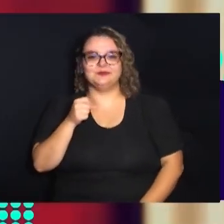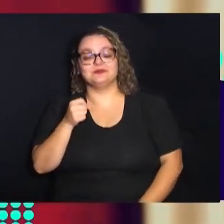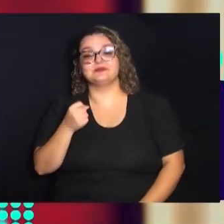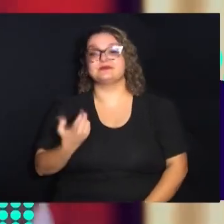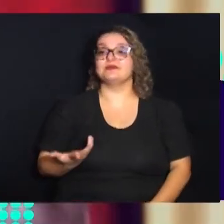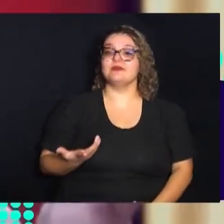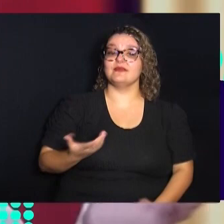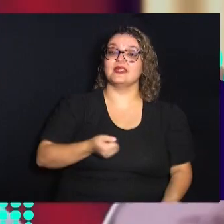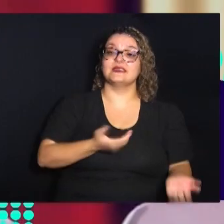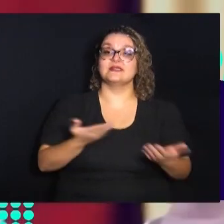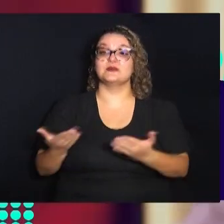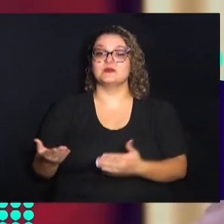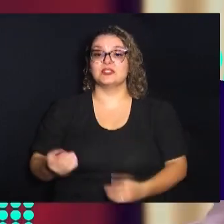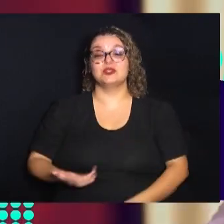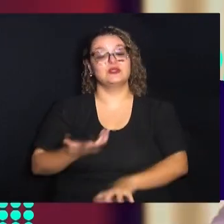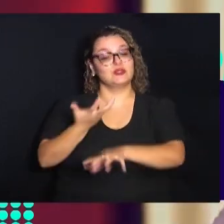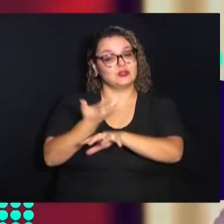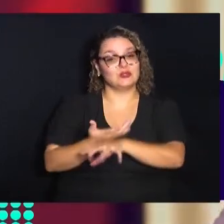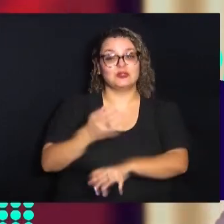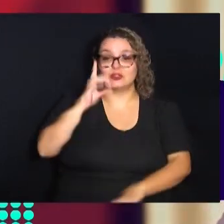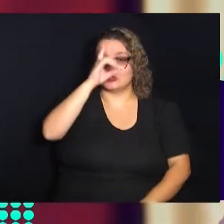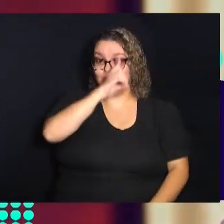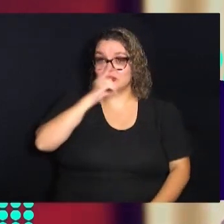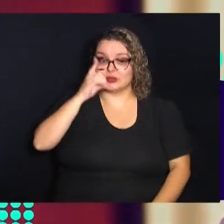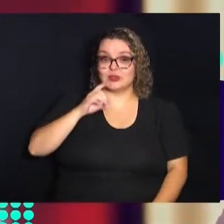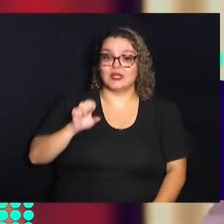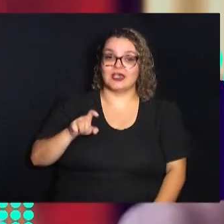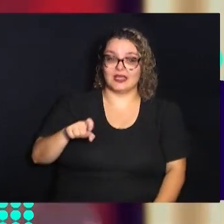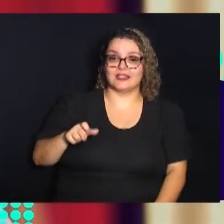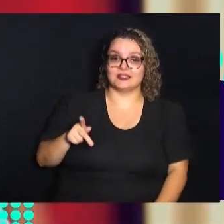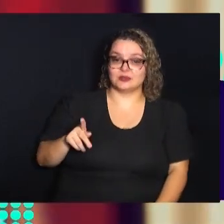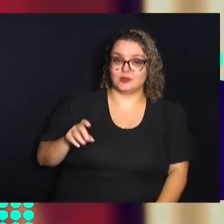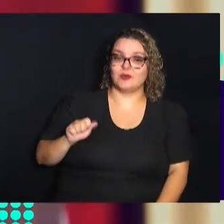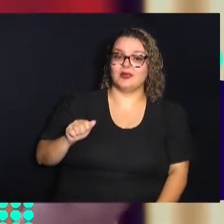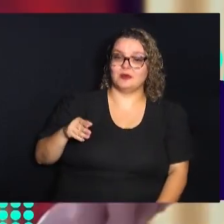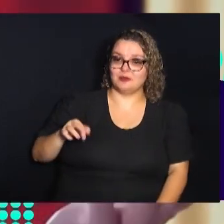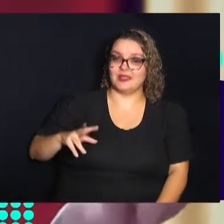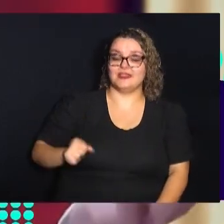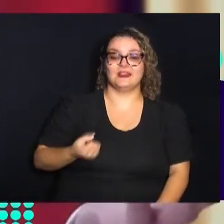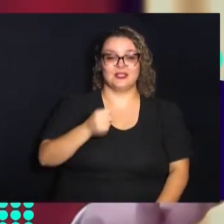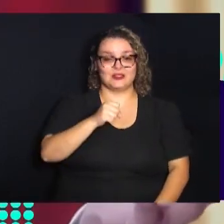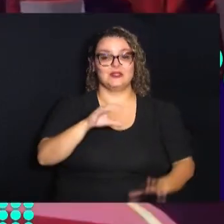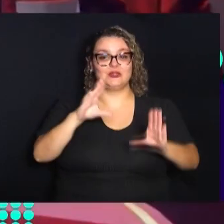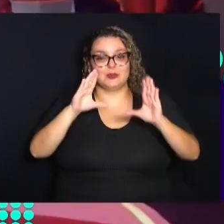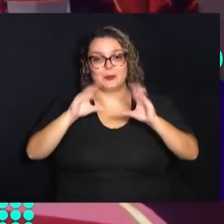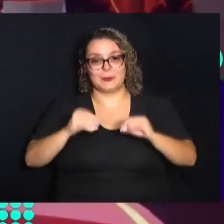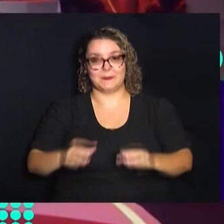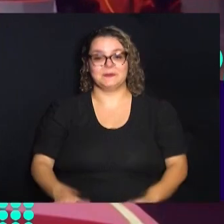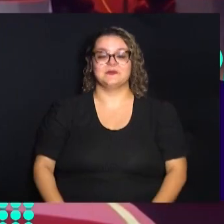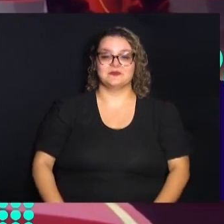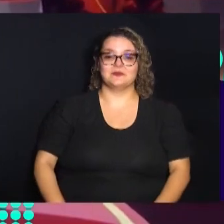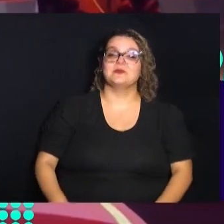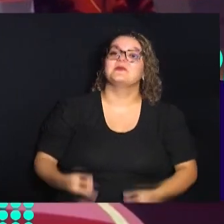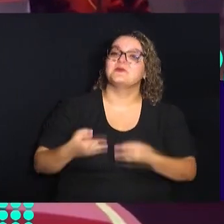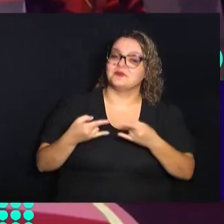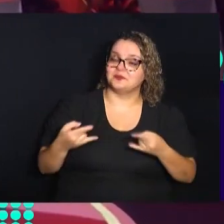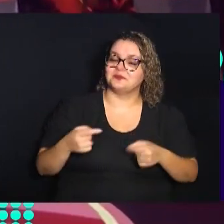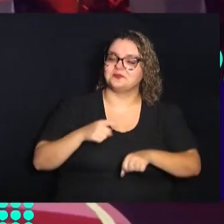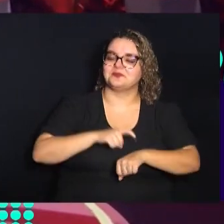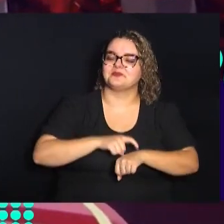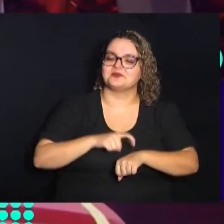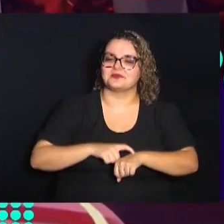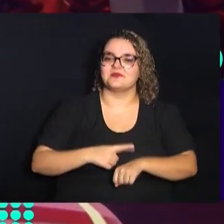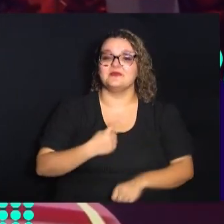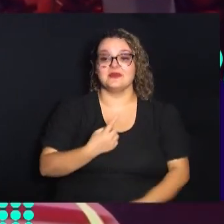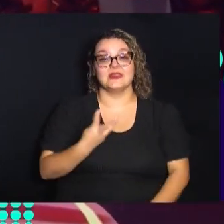Roberto Carlos se apresenta em Nova Odessa, domingo, no Expo América, às 8 horas da noite. Ingressos